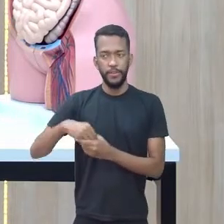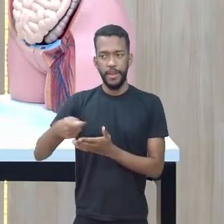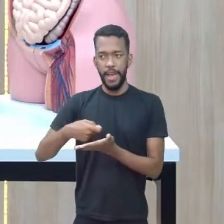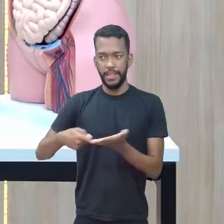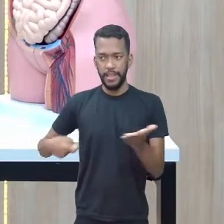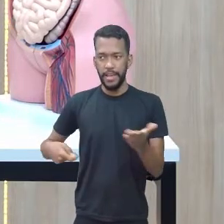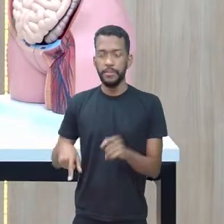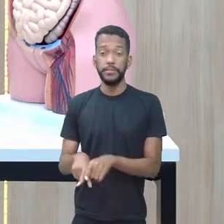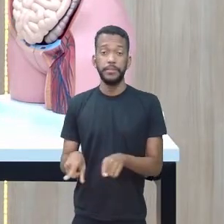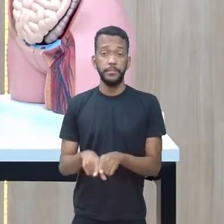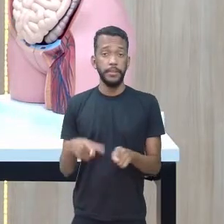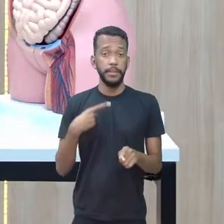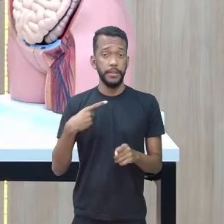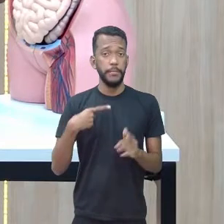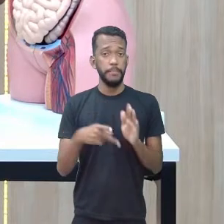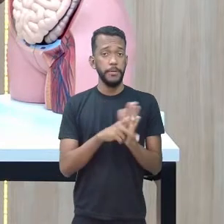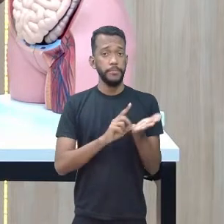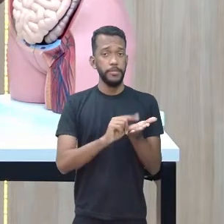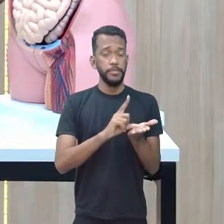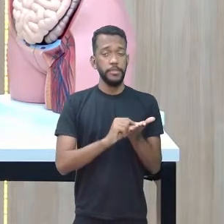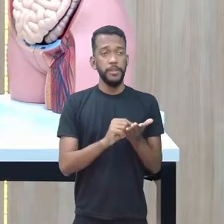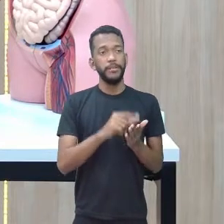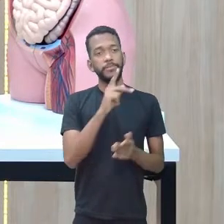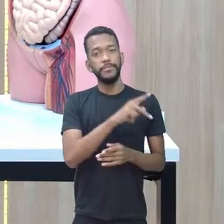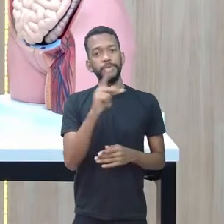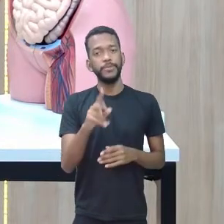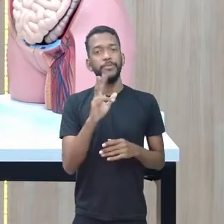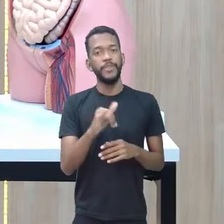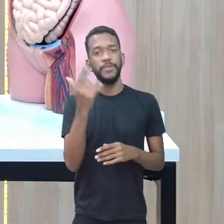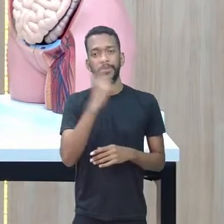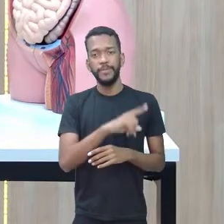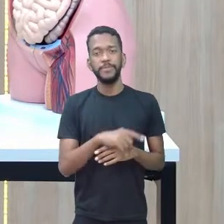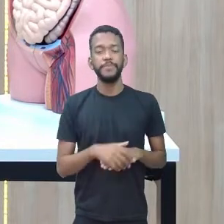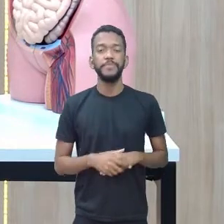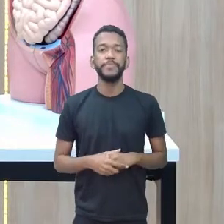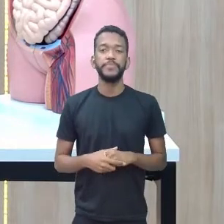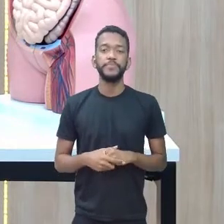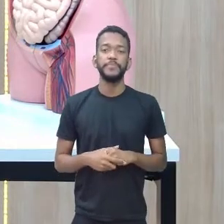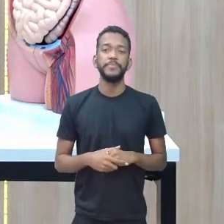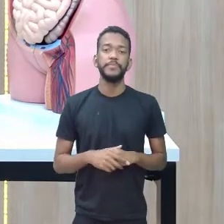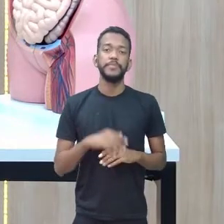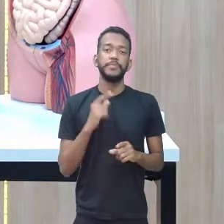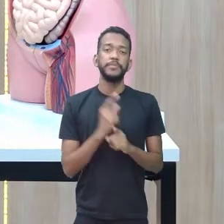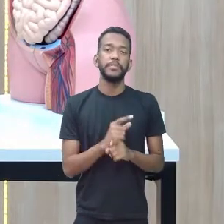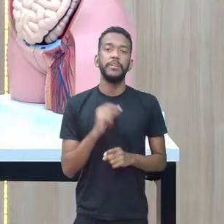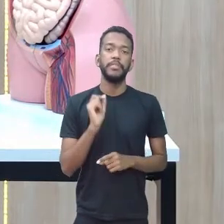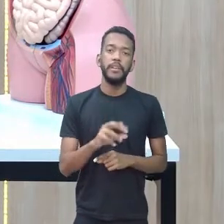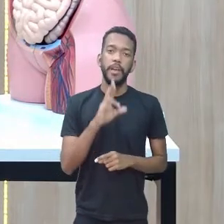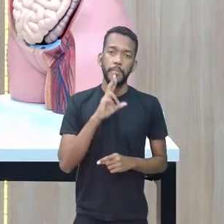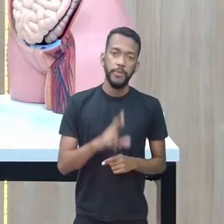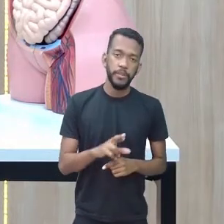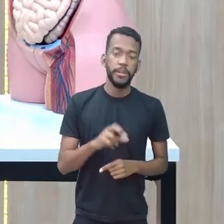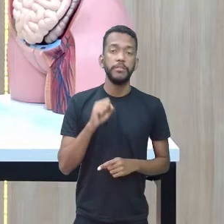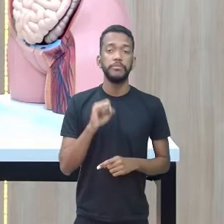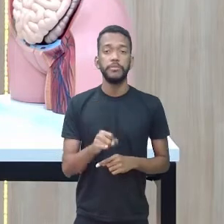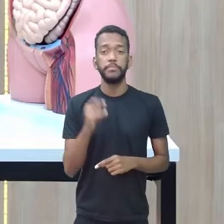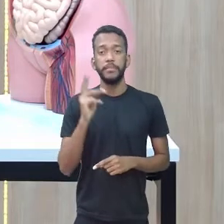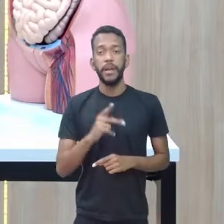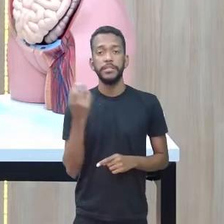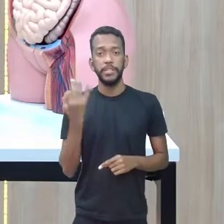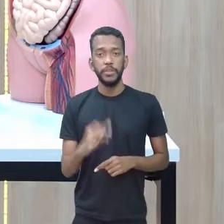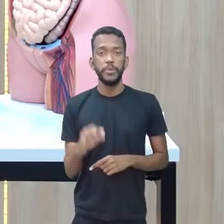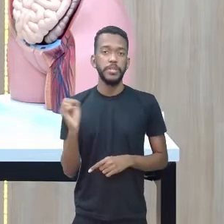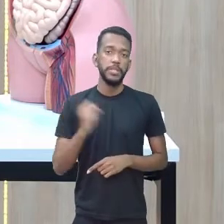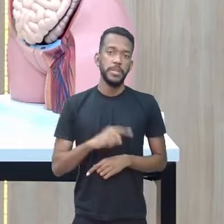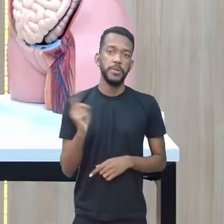também digital, aquela que o professor de vocês vai conseguir descobrir quem respondeu, quem acertou, quantos pontos